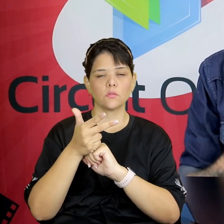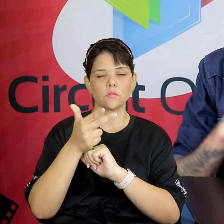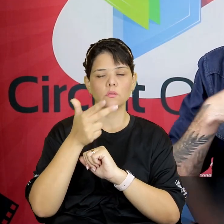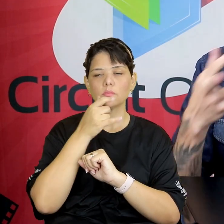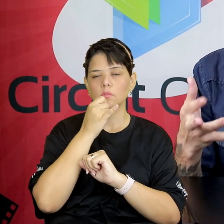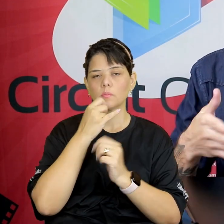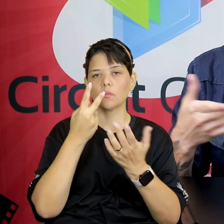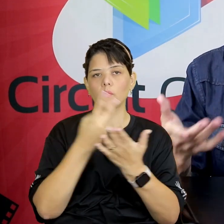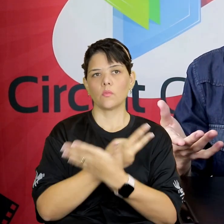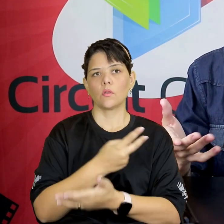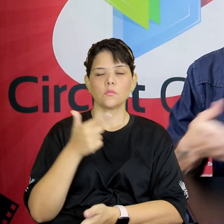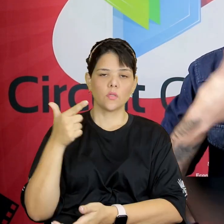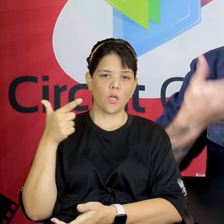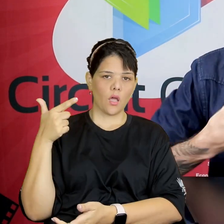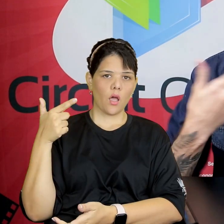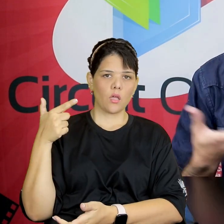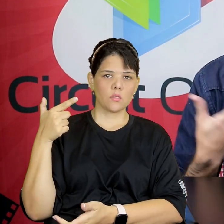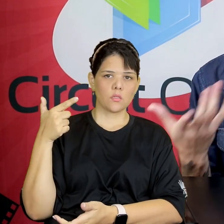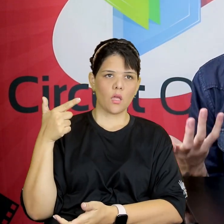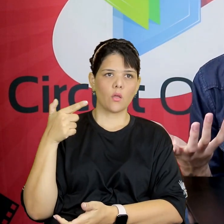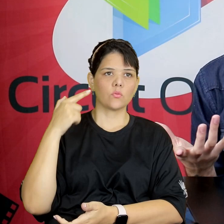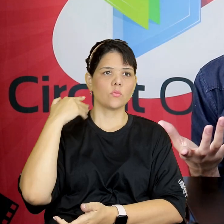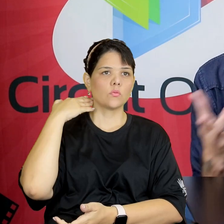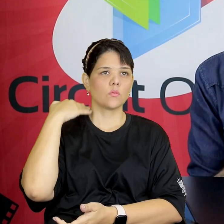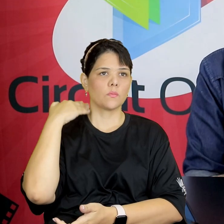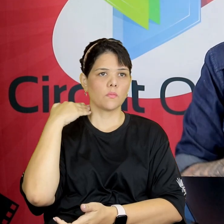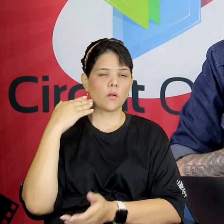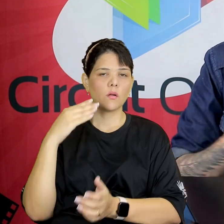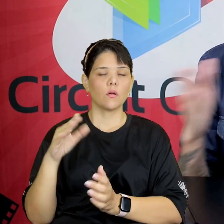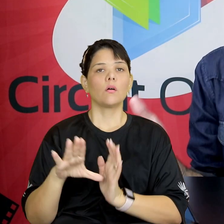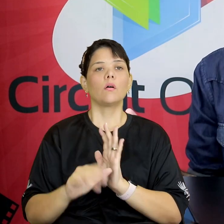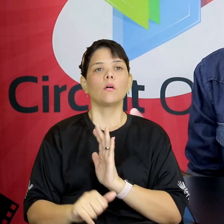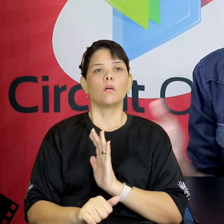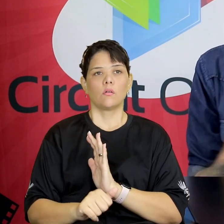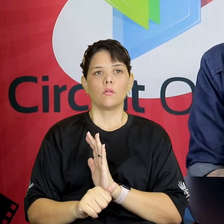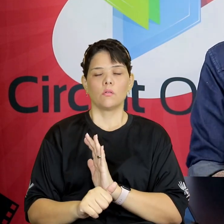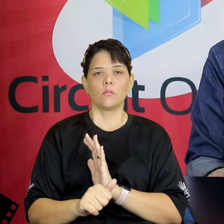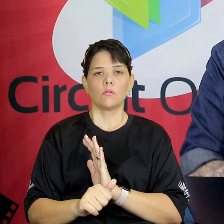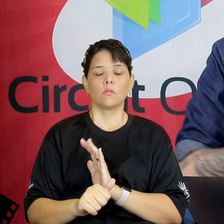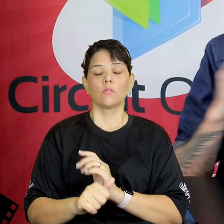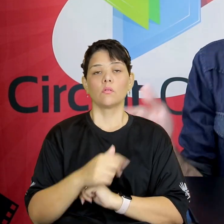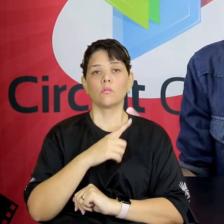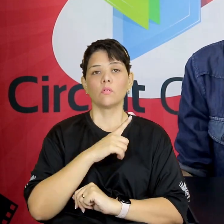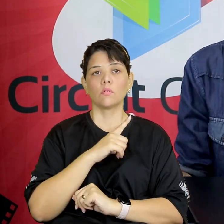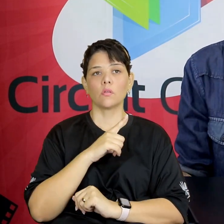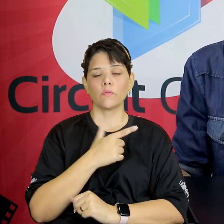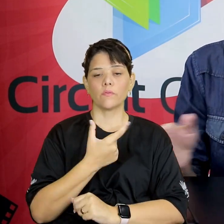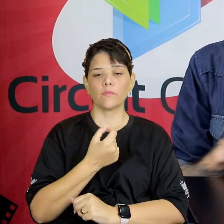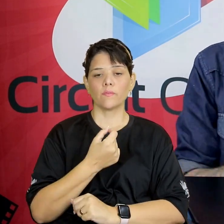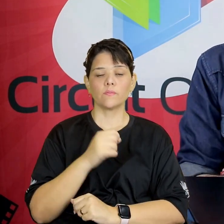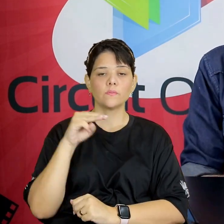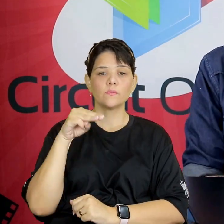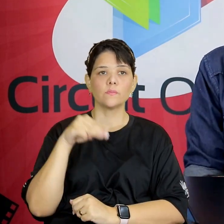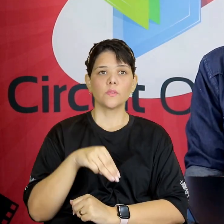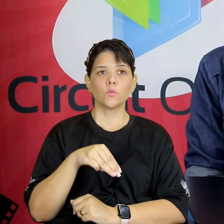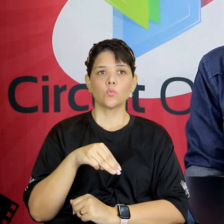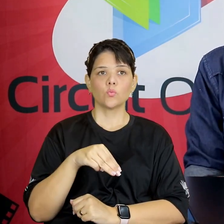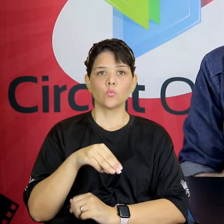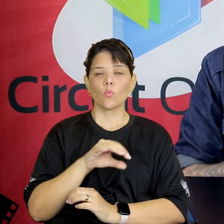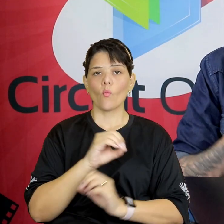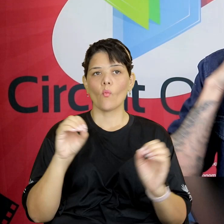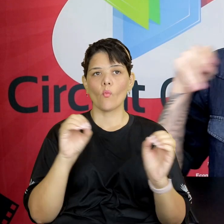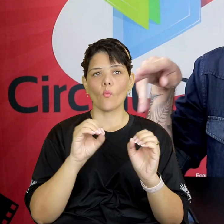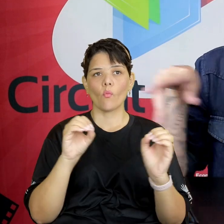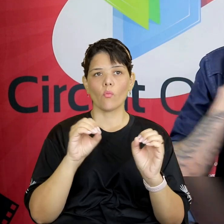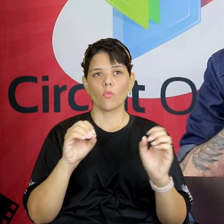Ele é um filme bem rápido, que muita coisa acontece ao mesmo tempo, mas é um filme que não tem corte. O filme acontece todo em 20 minutos. Então, é